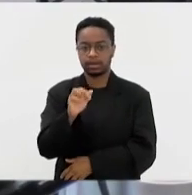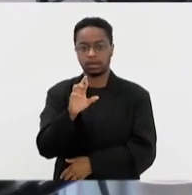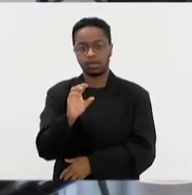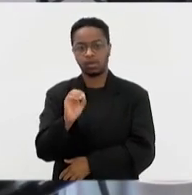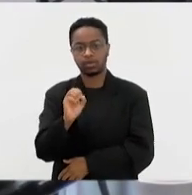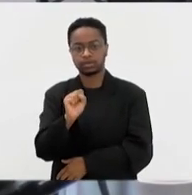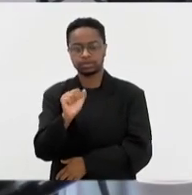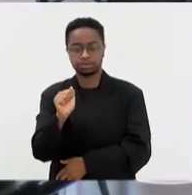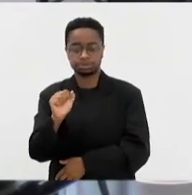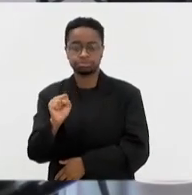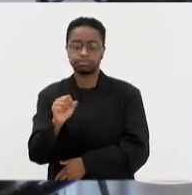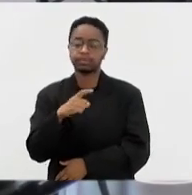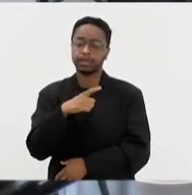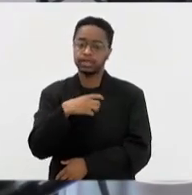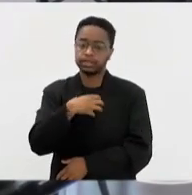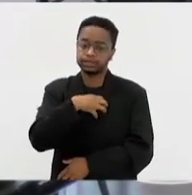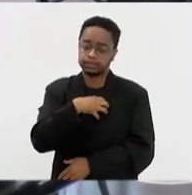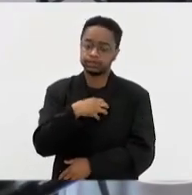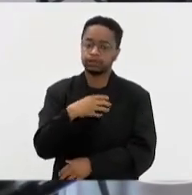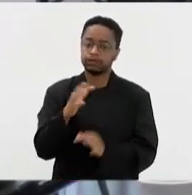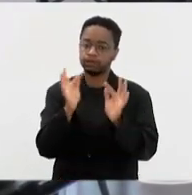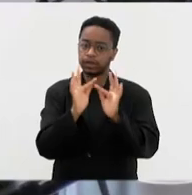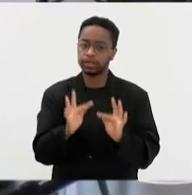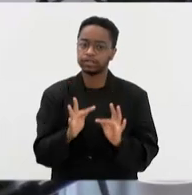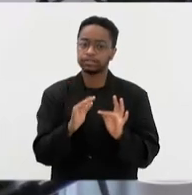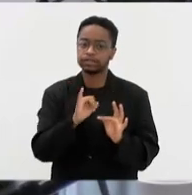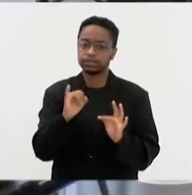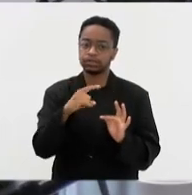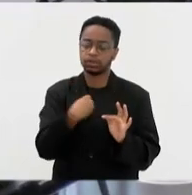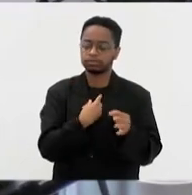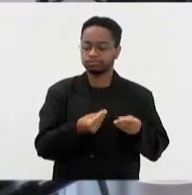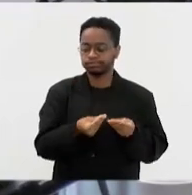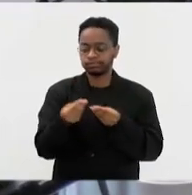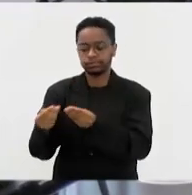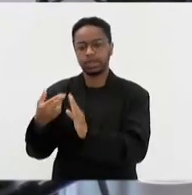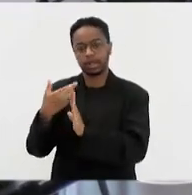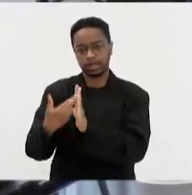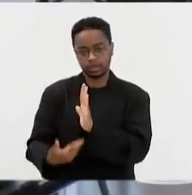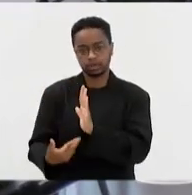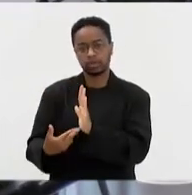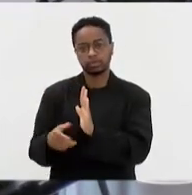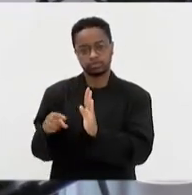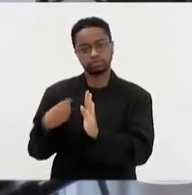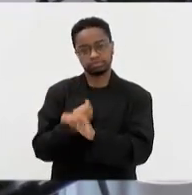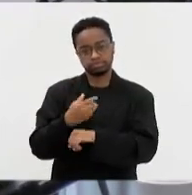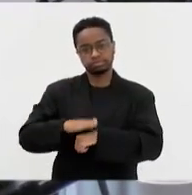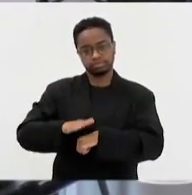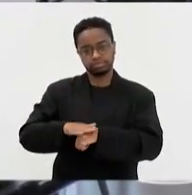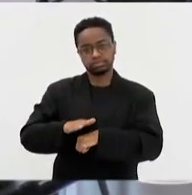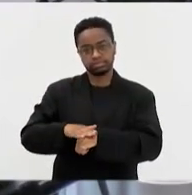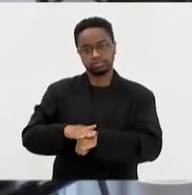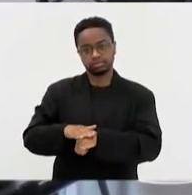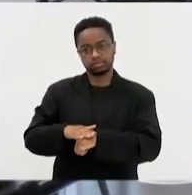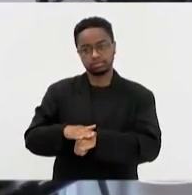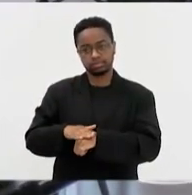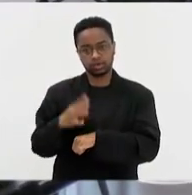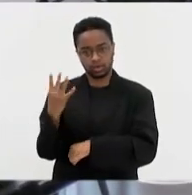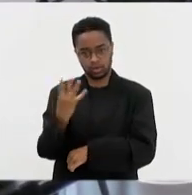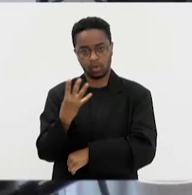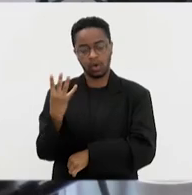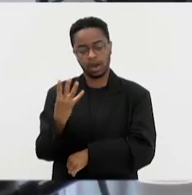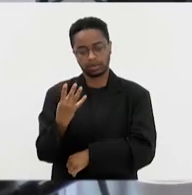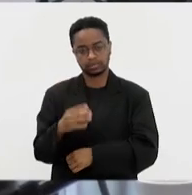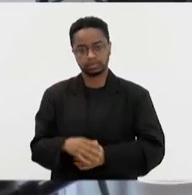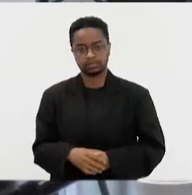vai ficar super feliz de receber esse relatório, um encaminhamento levado por nós, né? A quatro mãos.